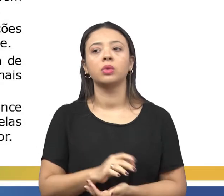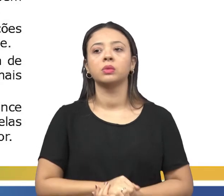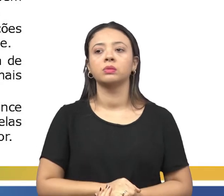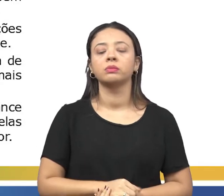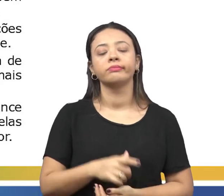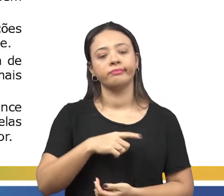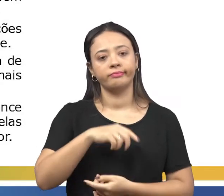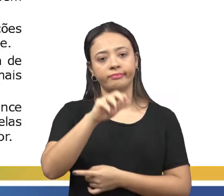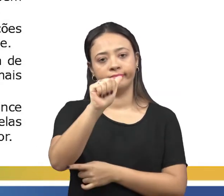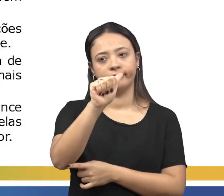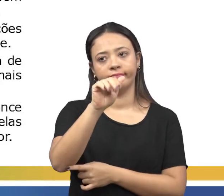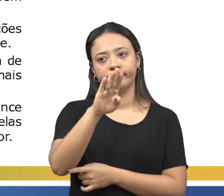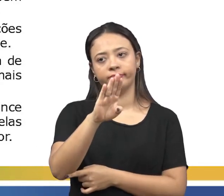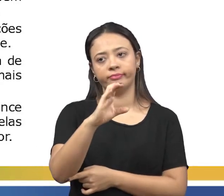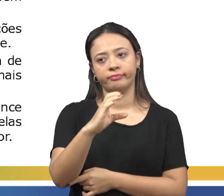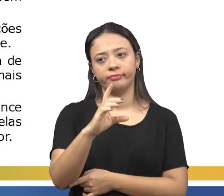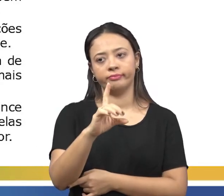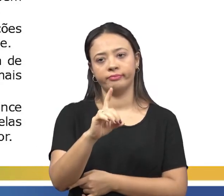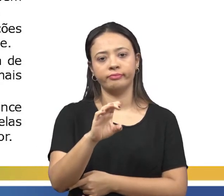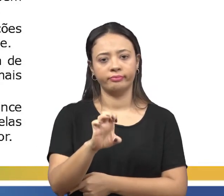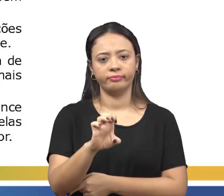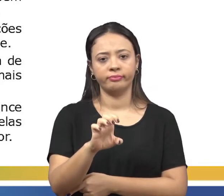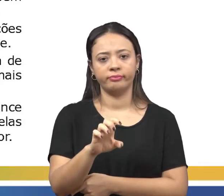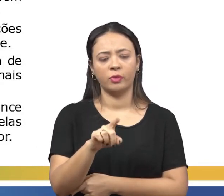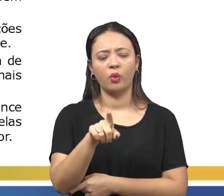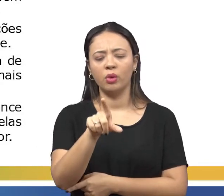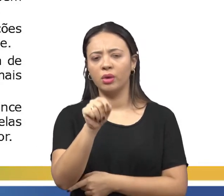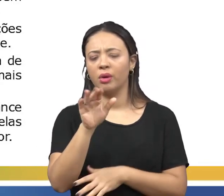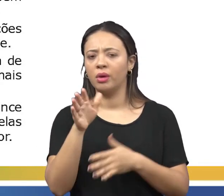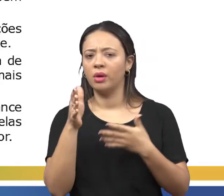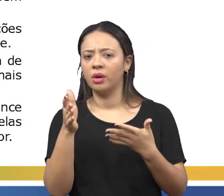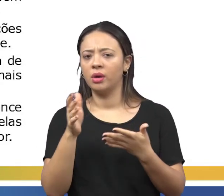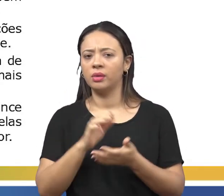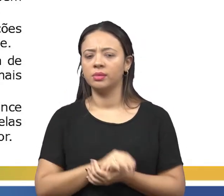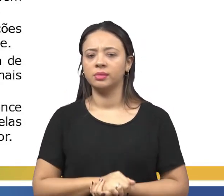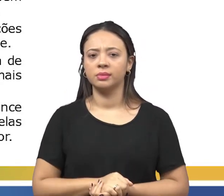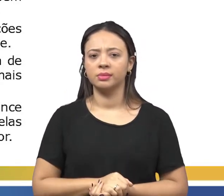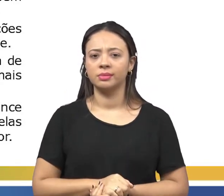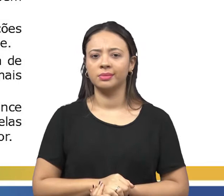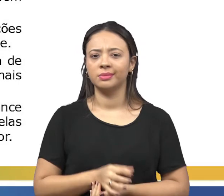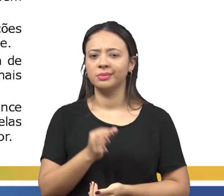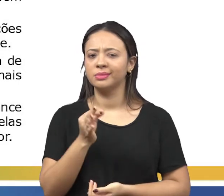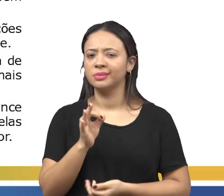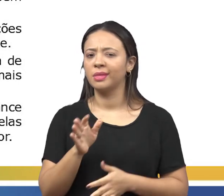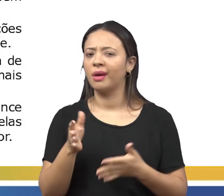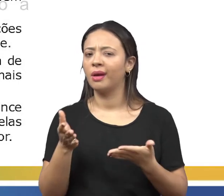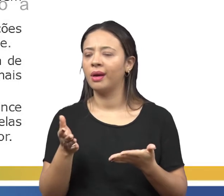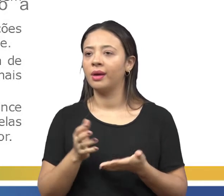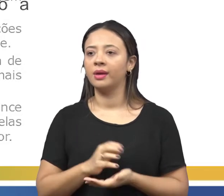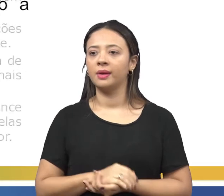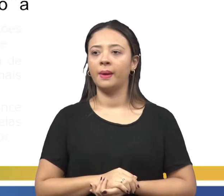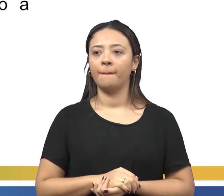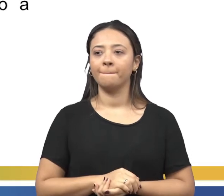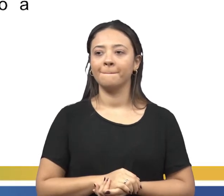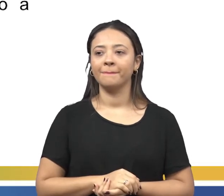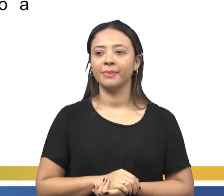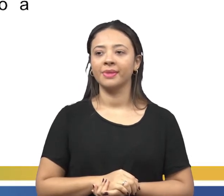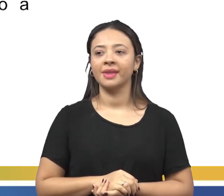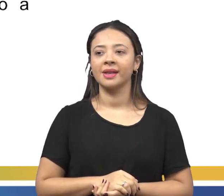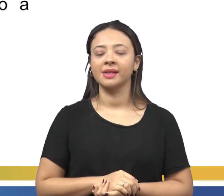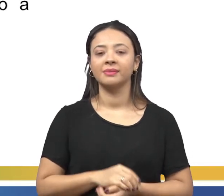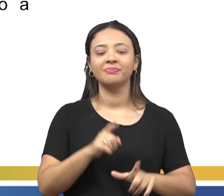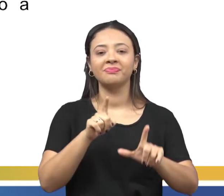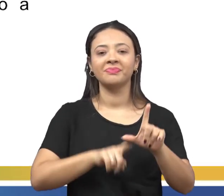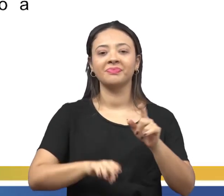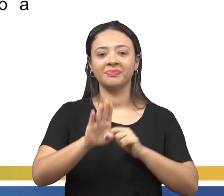A, B, C e D. E aí, qual foi que você marcou? Vamos lá, quem vai acertar? Letra B é a